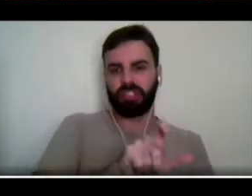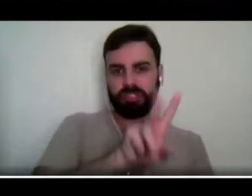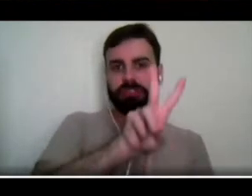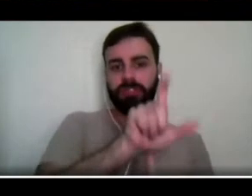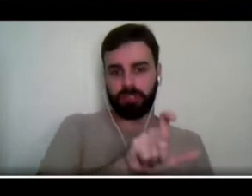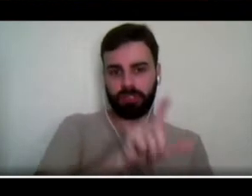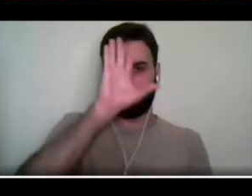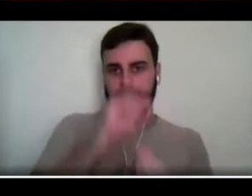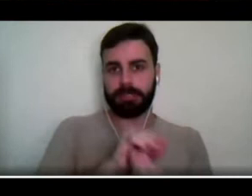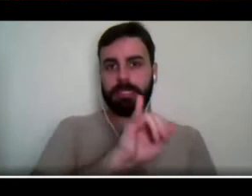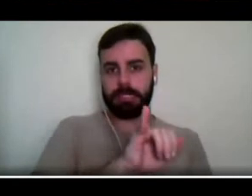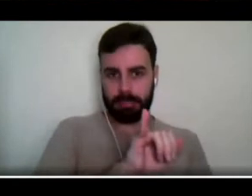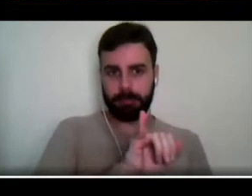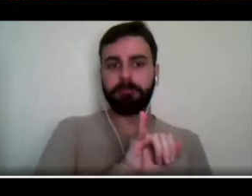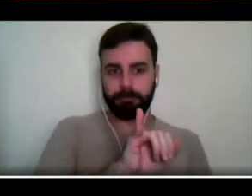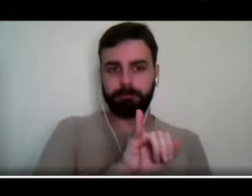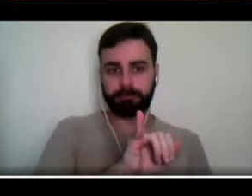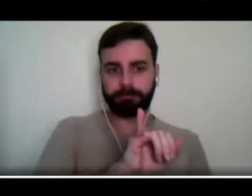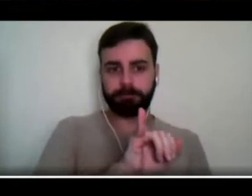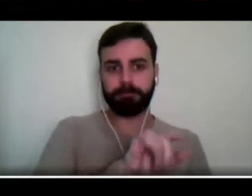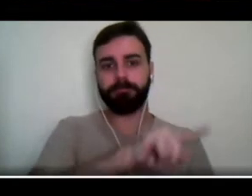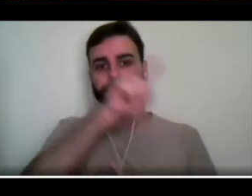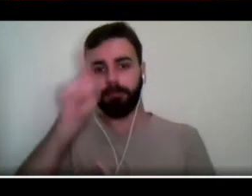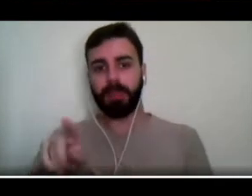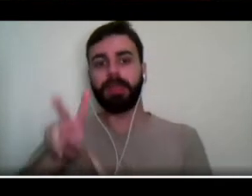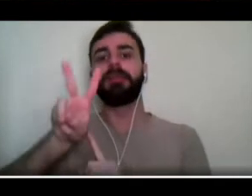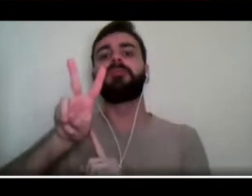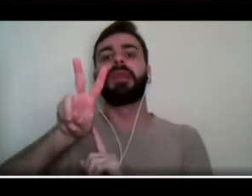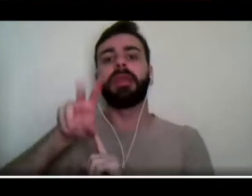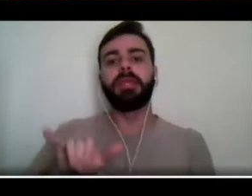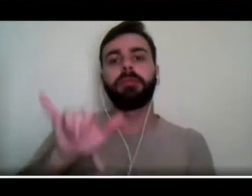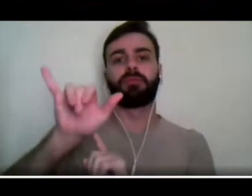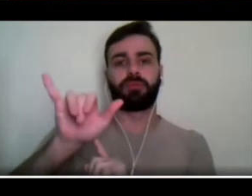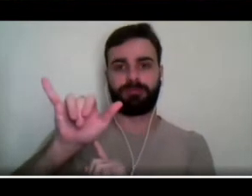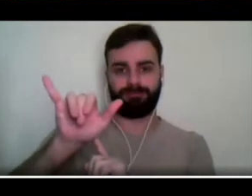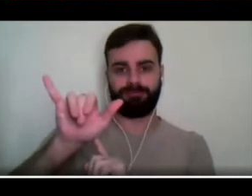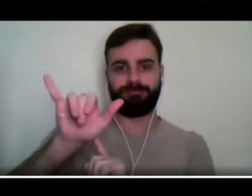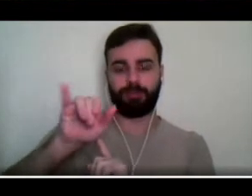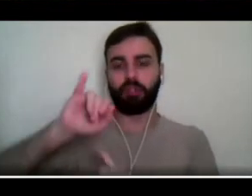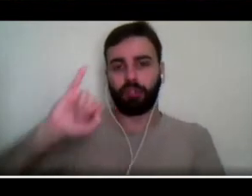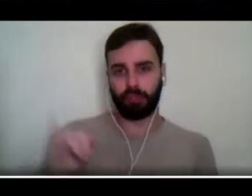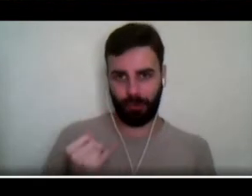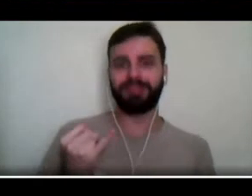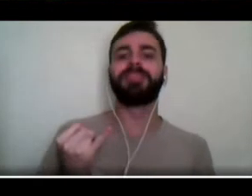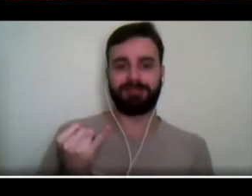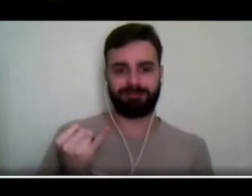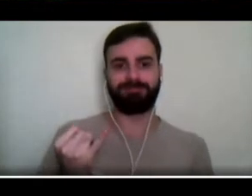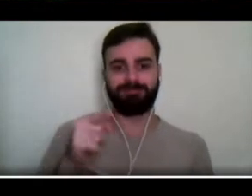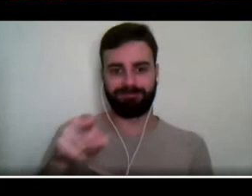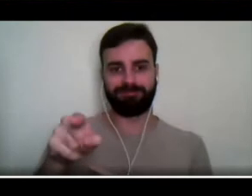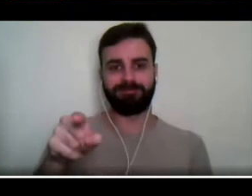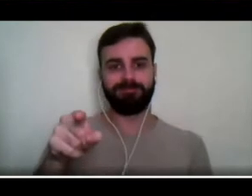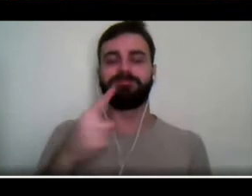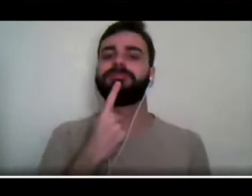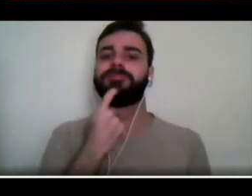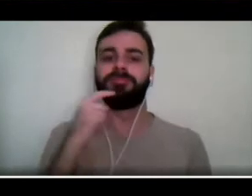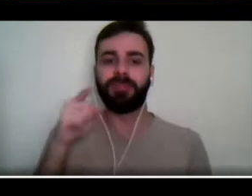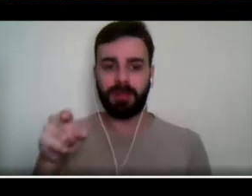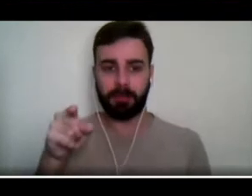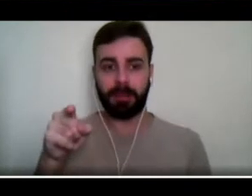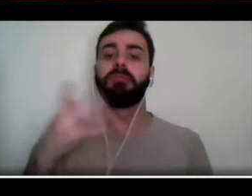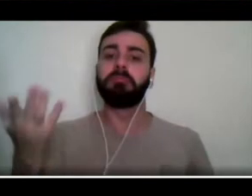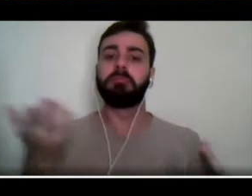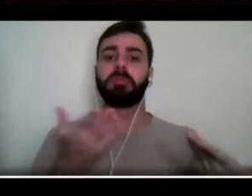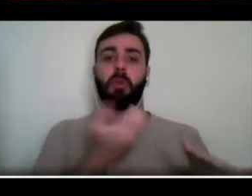E uma componente Vy, que é essa aqui, varia no tempo. E o módulo do vetor vai ser o quê? Vx